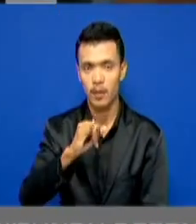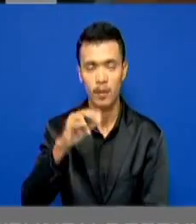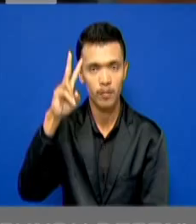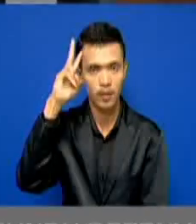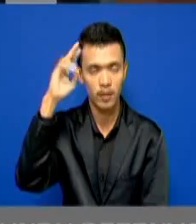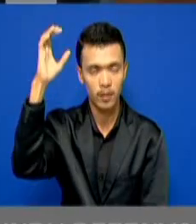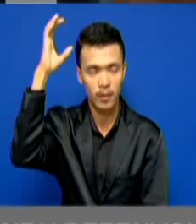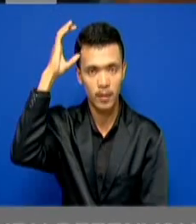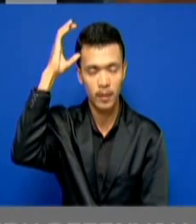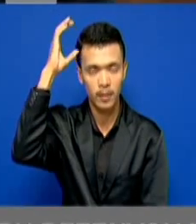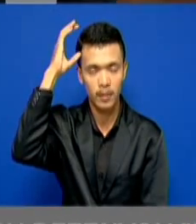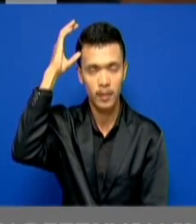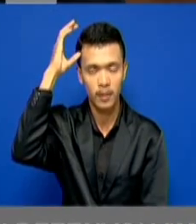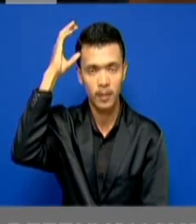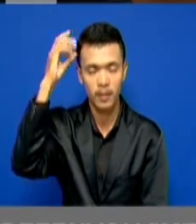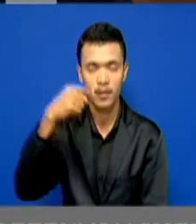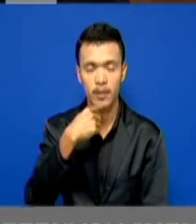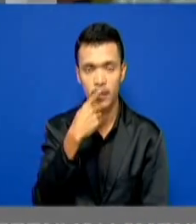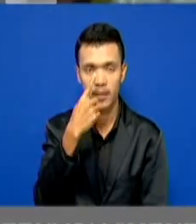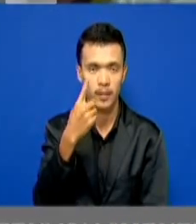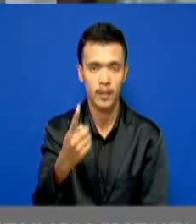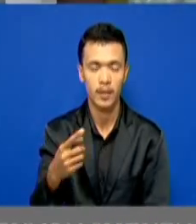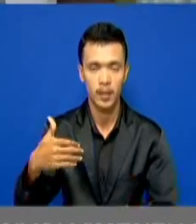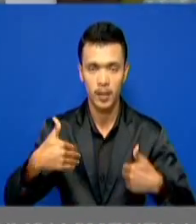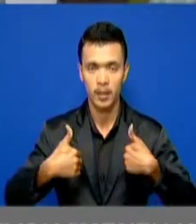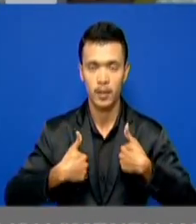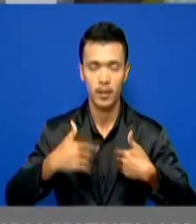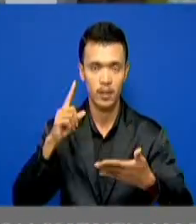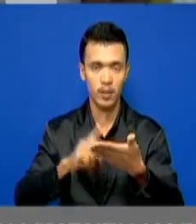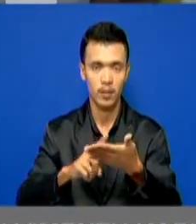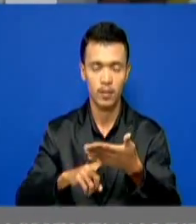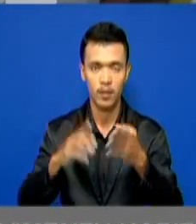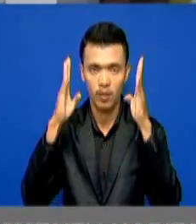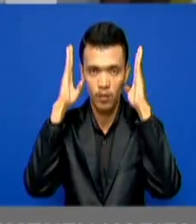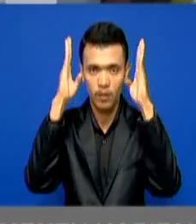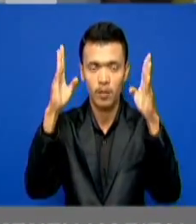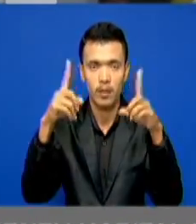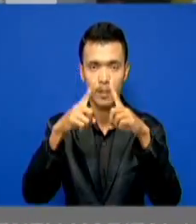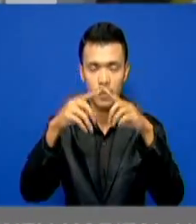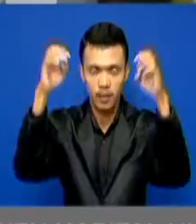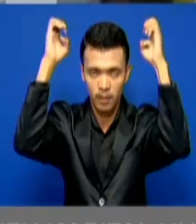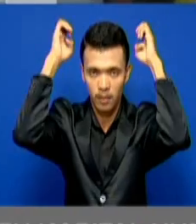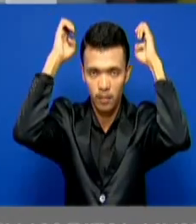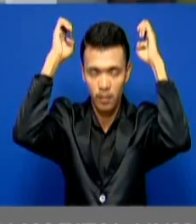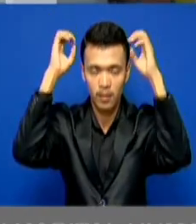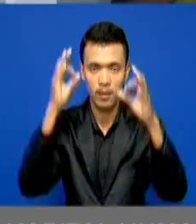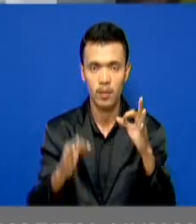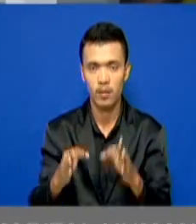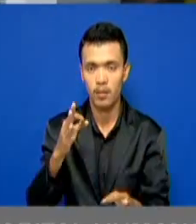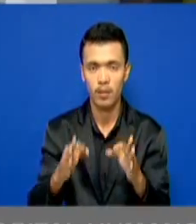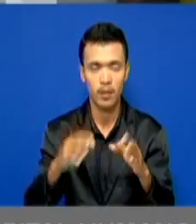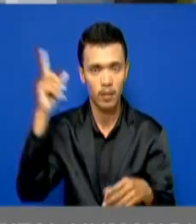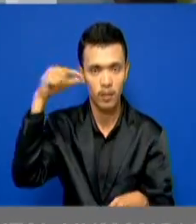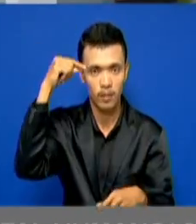Dom Virgílio Cardeal do Carmo da Silva Hateten, e a discussão ne foca ali o setor educação. Atunu ne